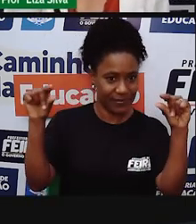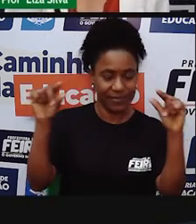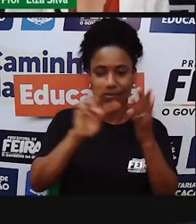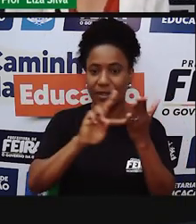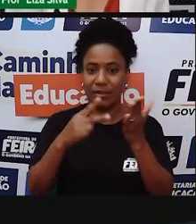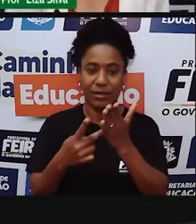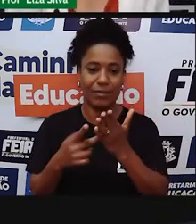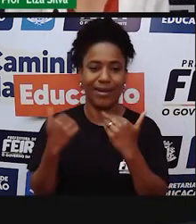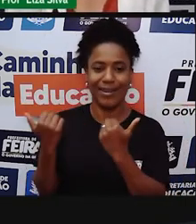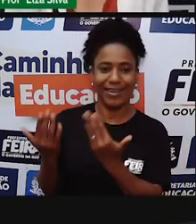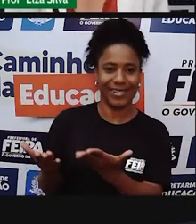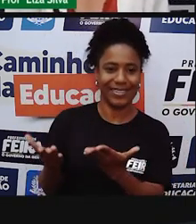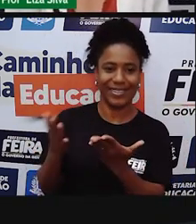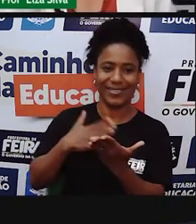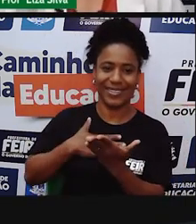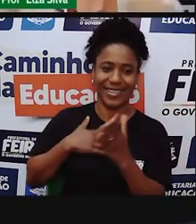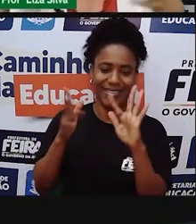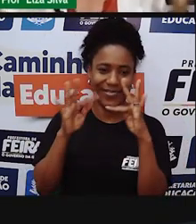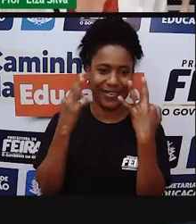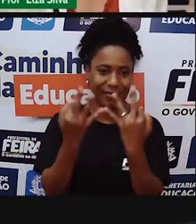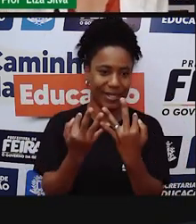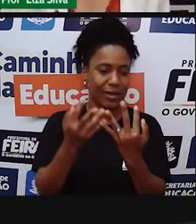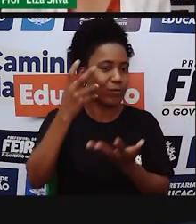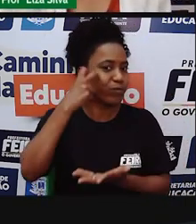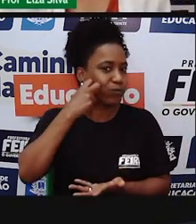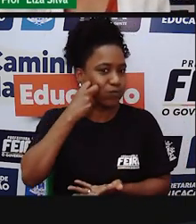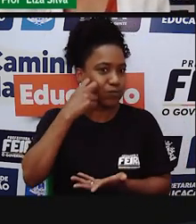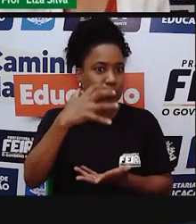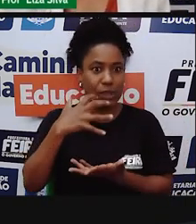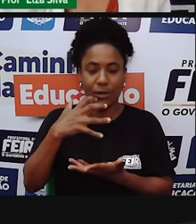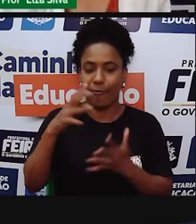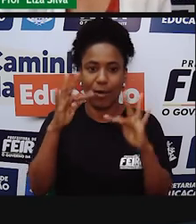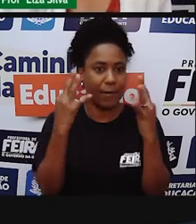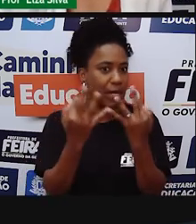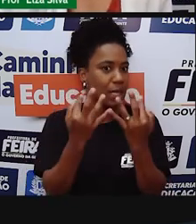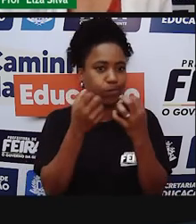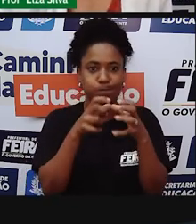minha família adotiva, mas é uma família grande.